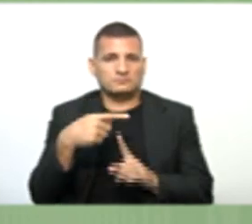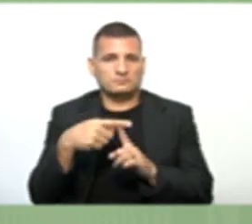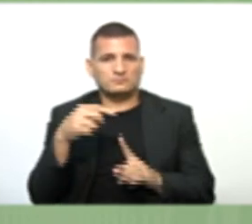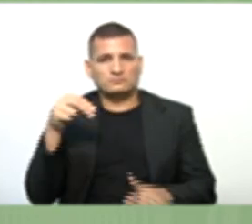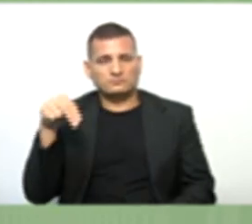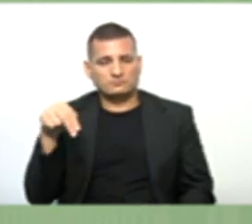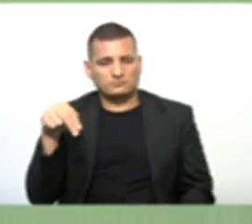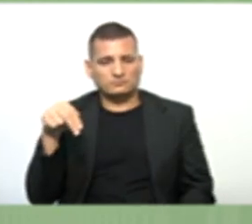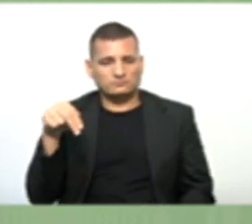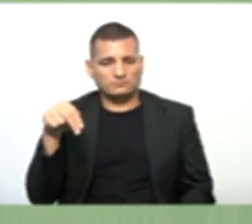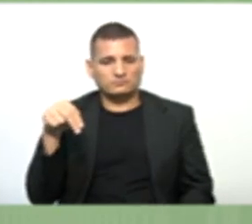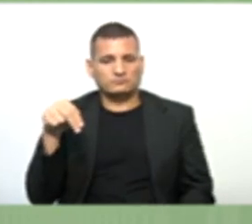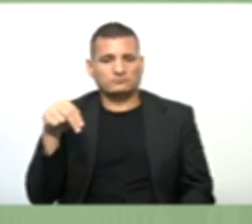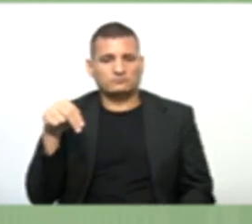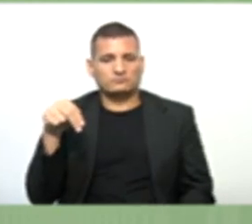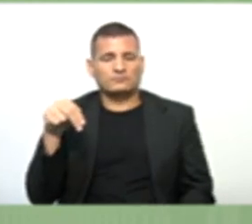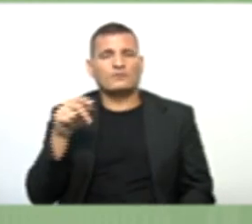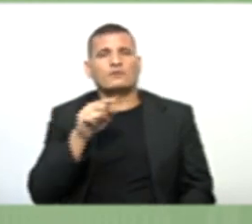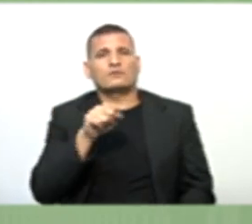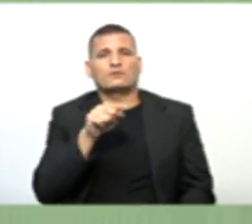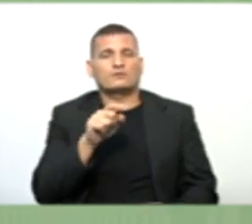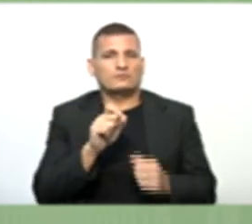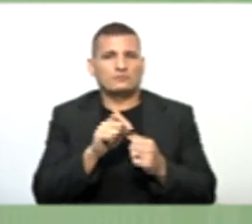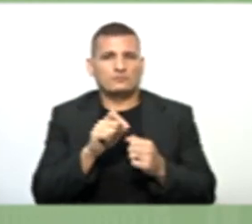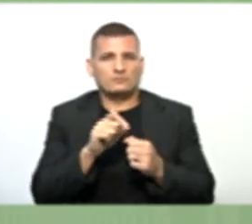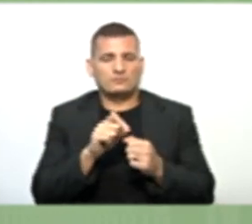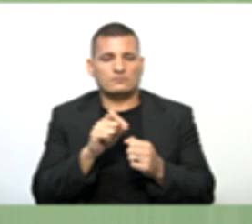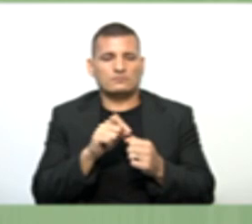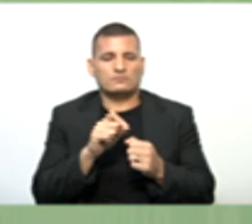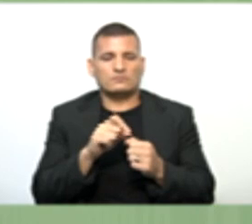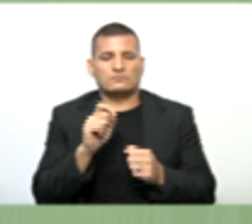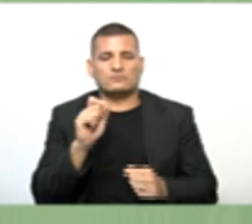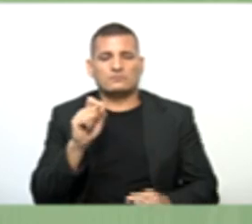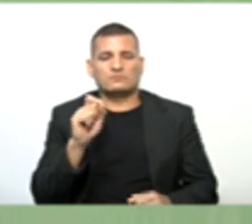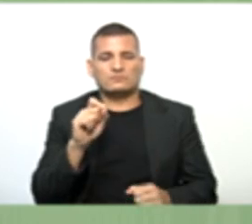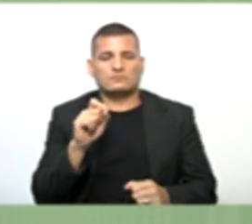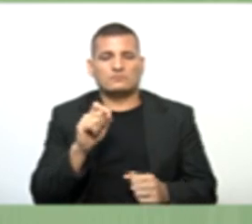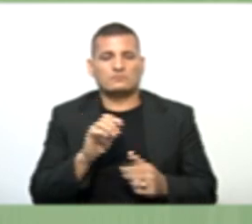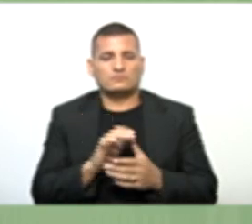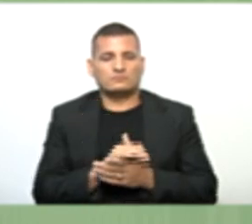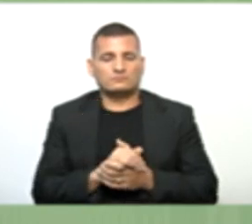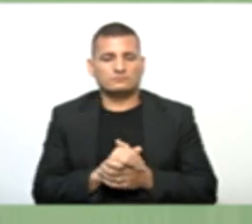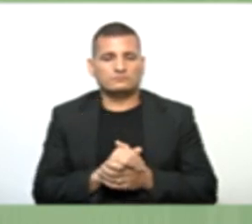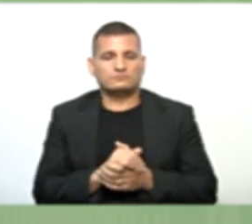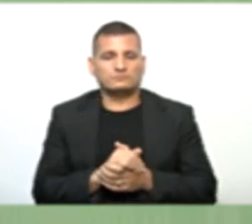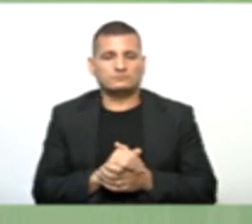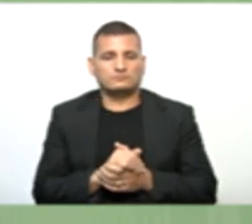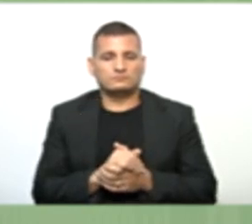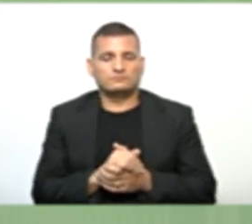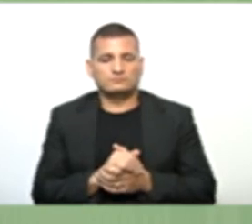erro, certo? Então, o que eu preciso fazer aqui? Eu preciso iniciar